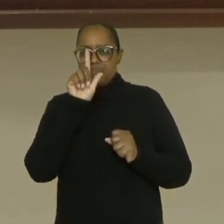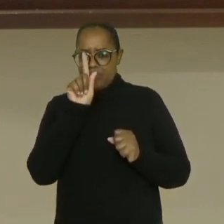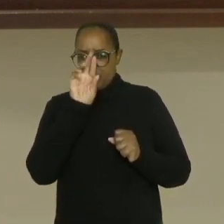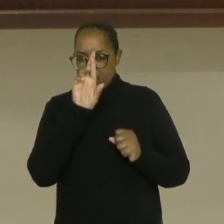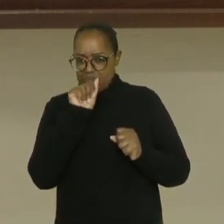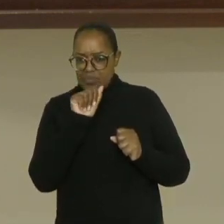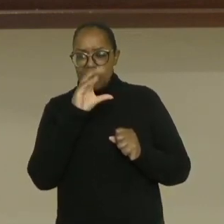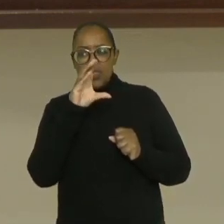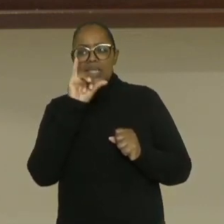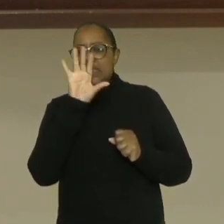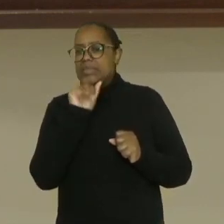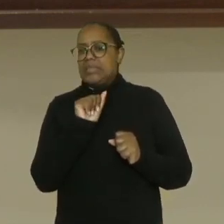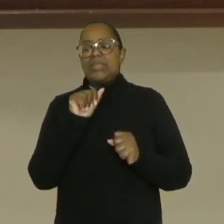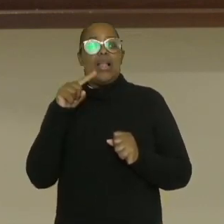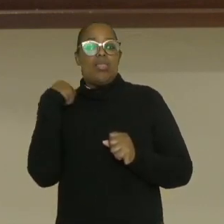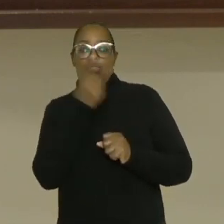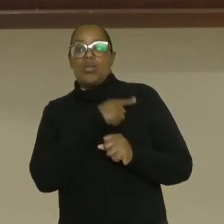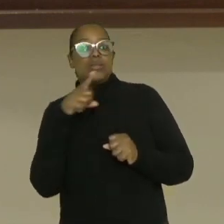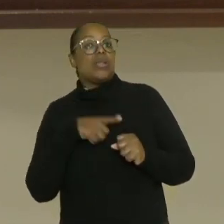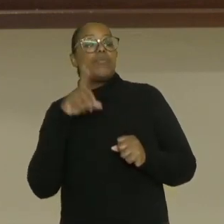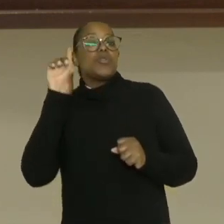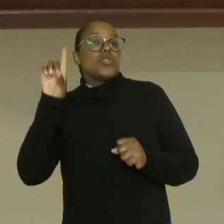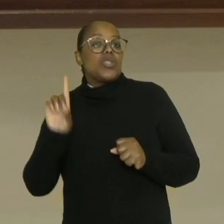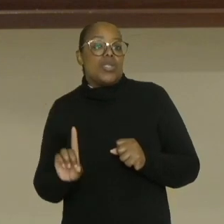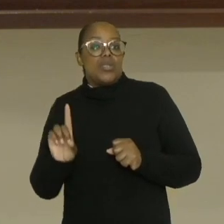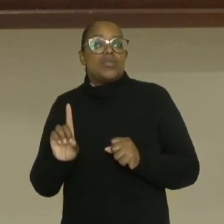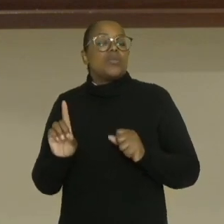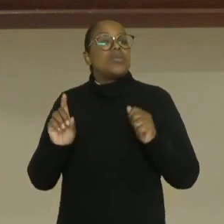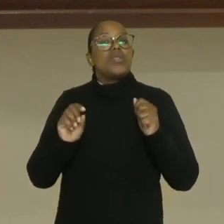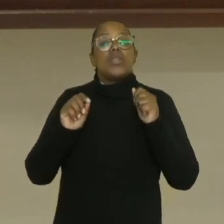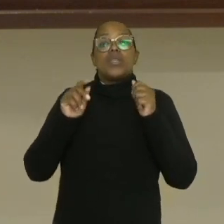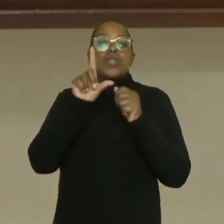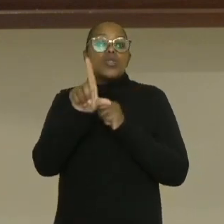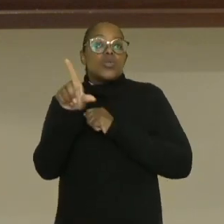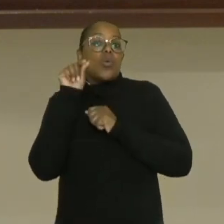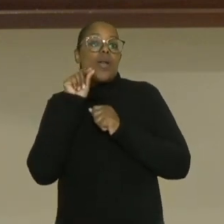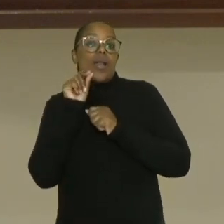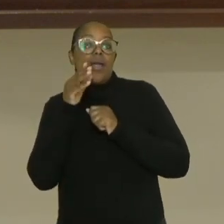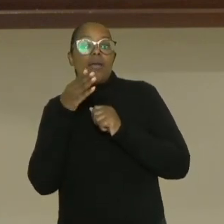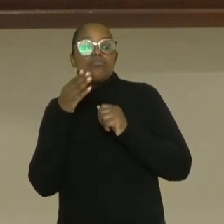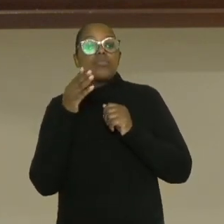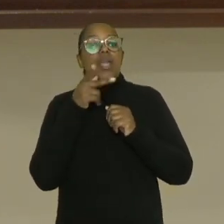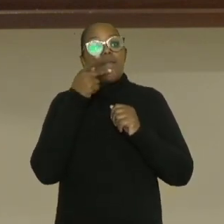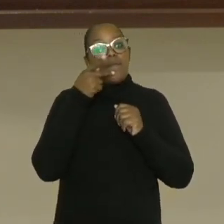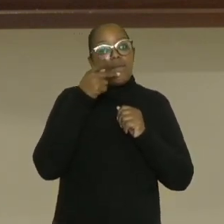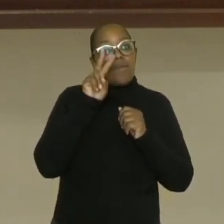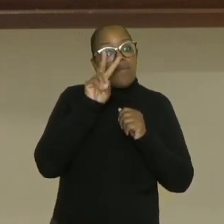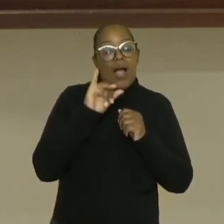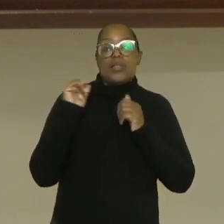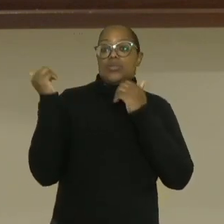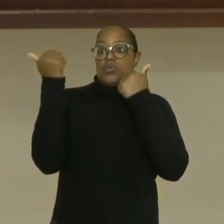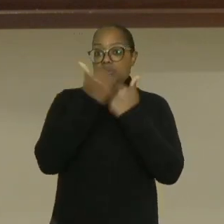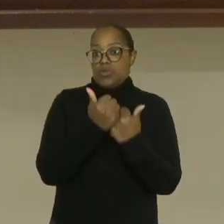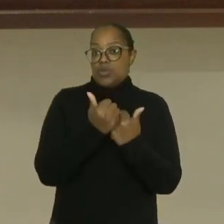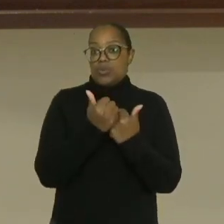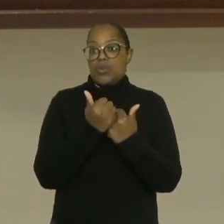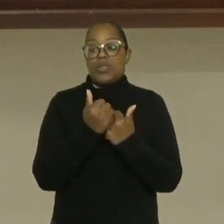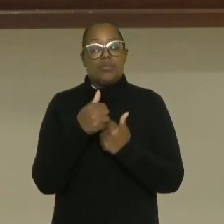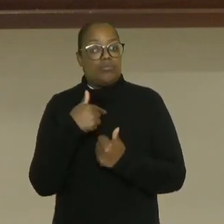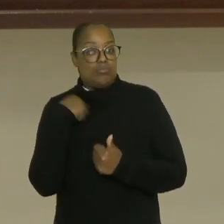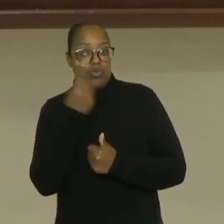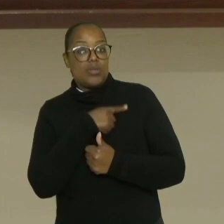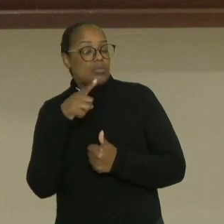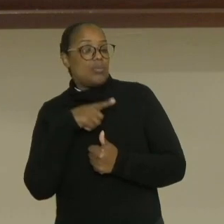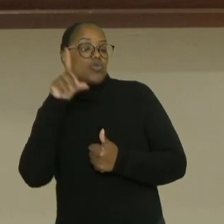por isso que uma coisa está atrelada à outra. Então, nós temos o direito de escolher quem vai nos representar, nós temos vários direitos